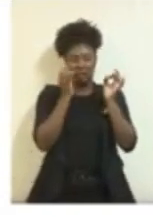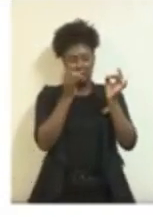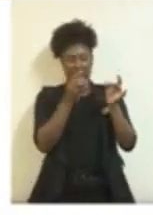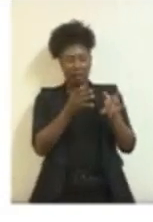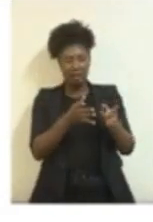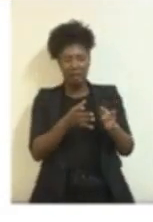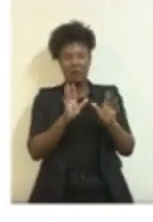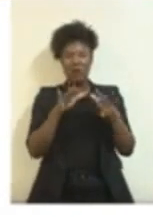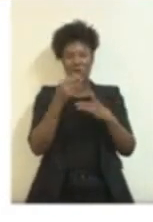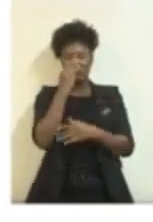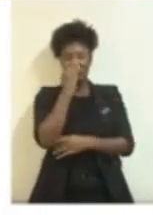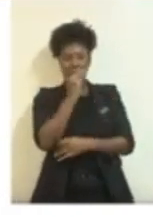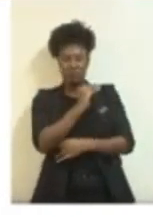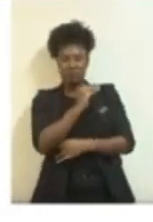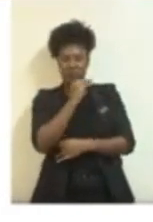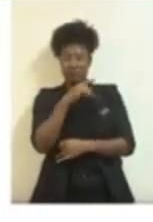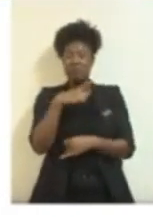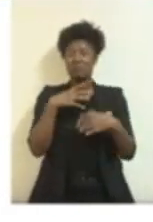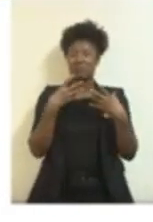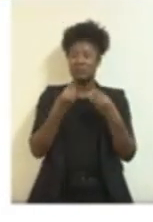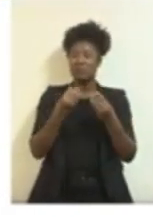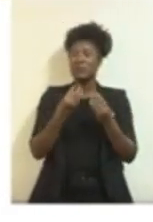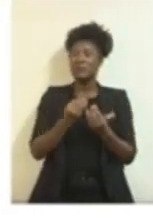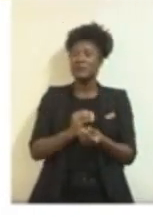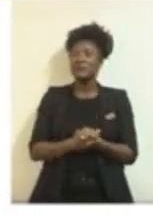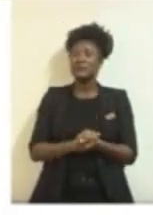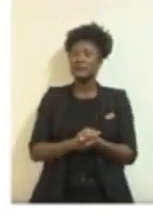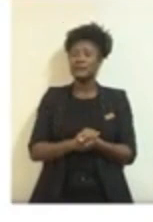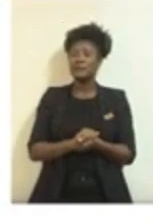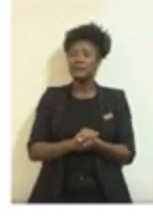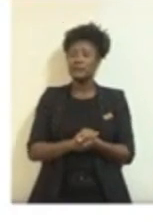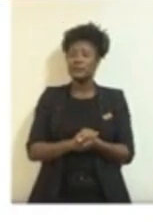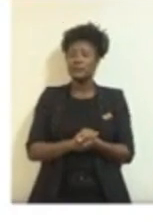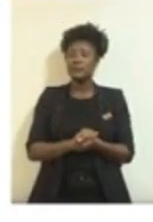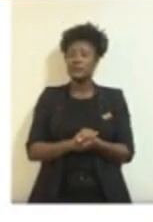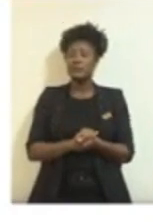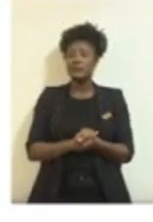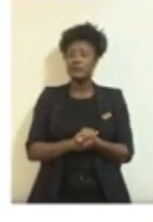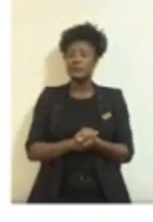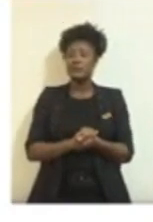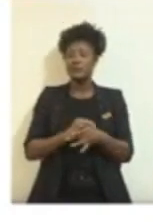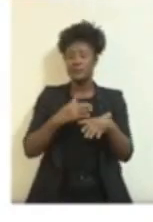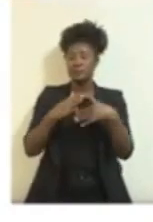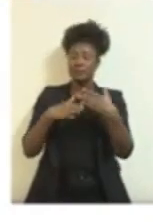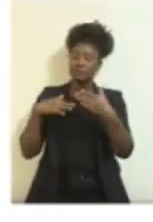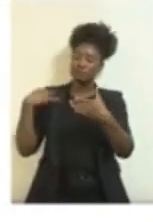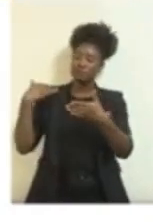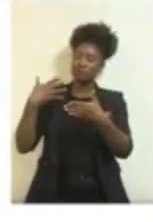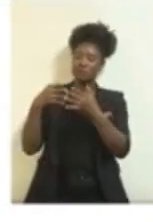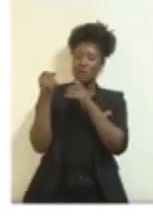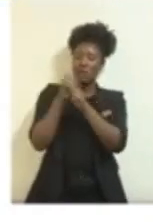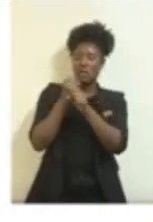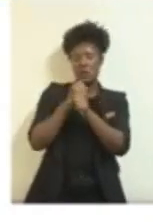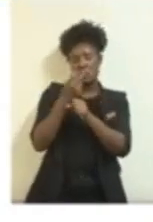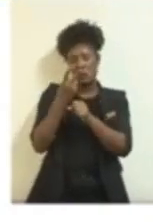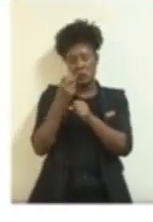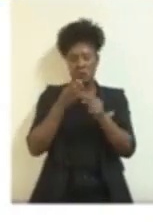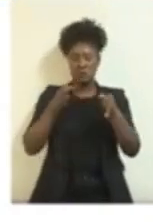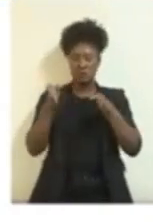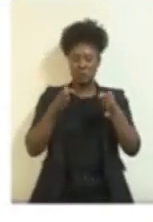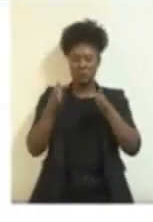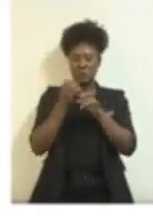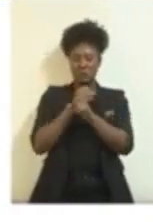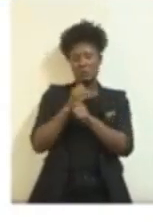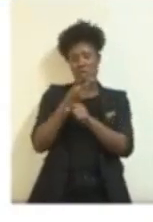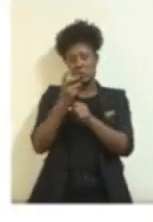dia. A gente fez, ao longo de 2, 3 anos, na verdade, um grande esforço